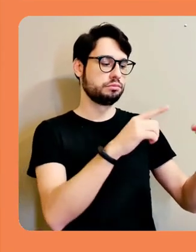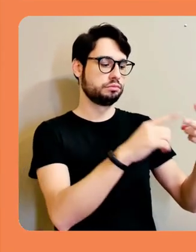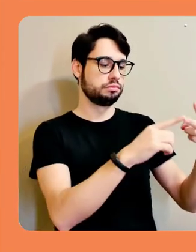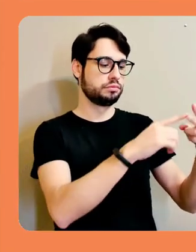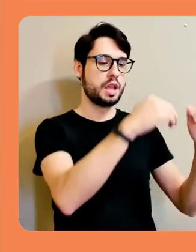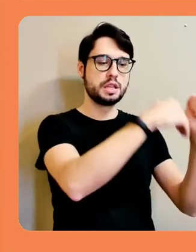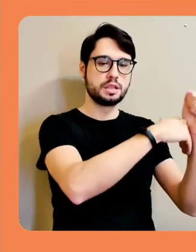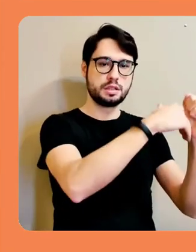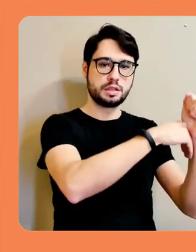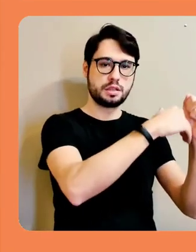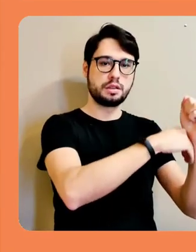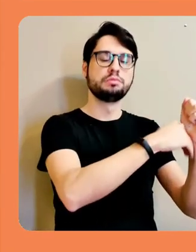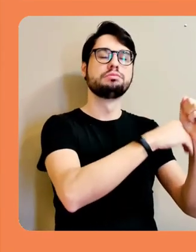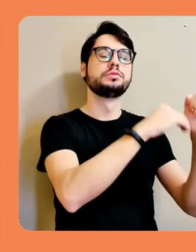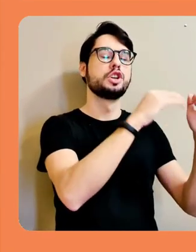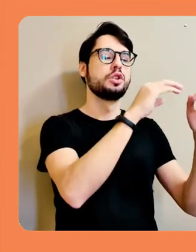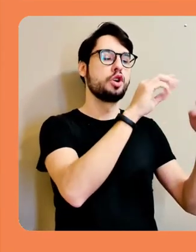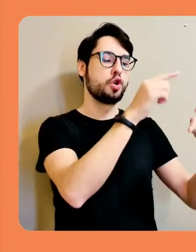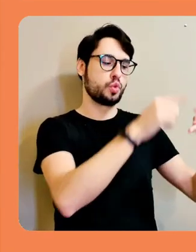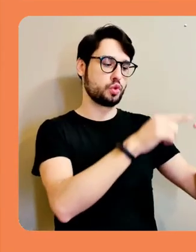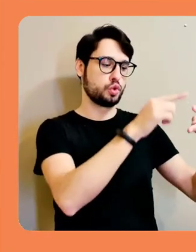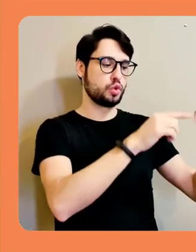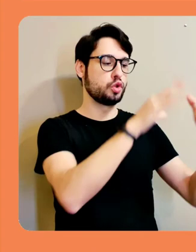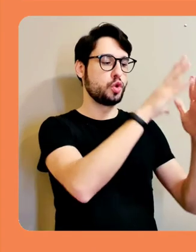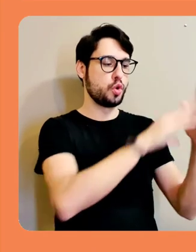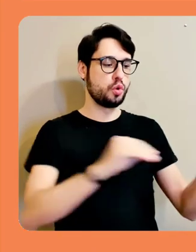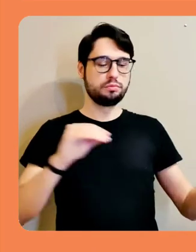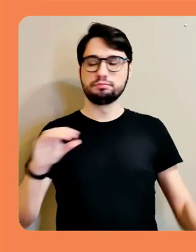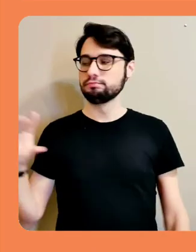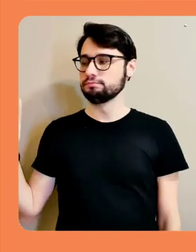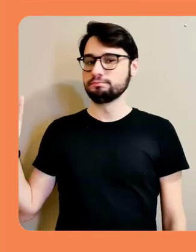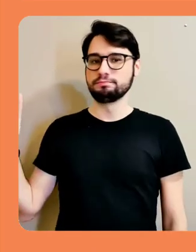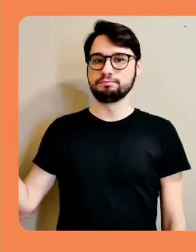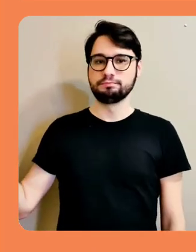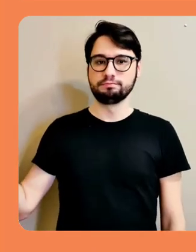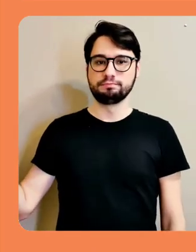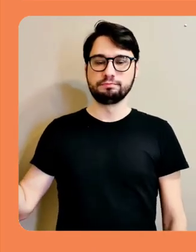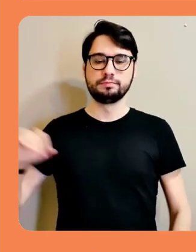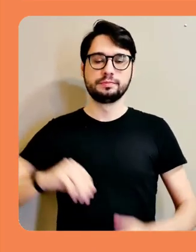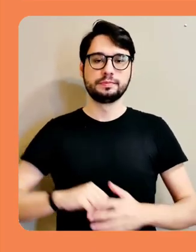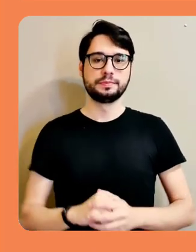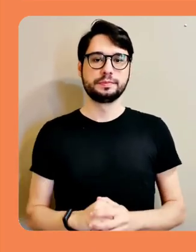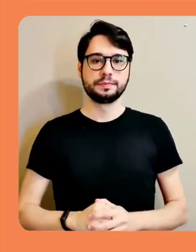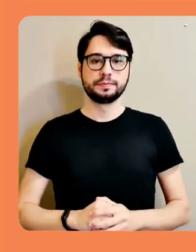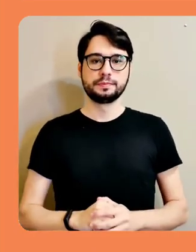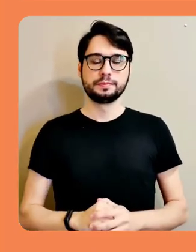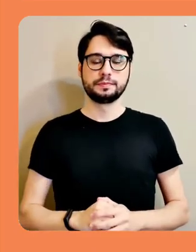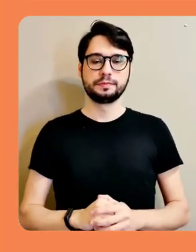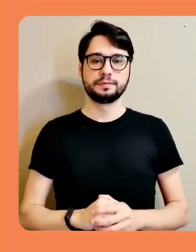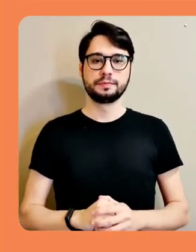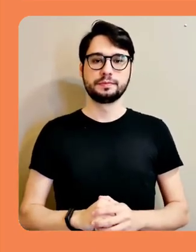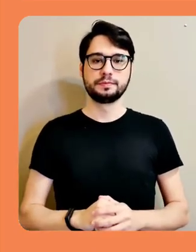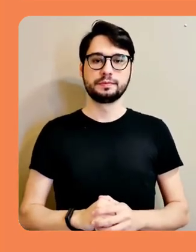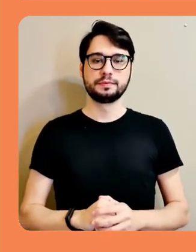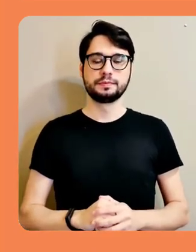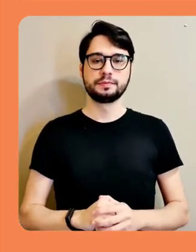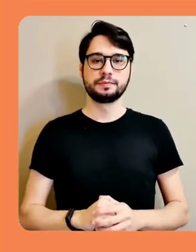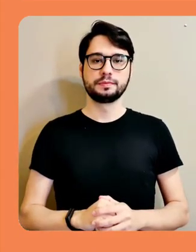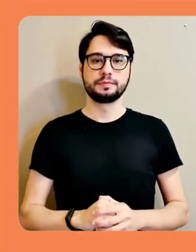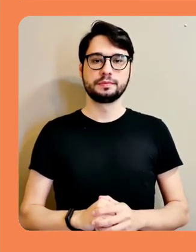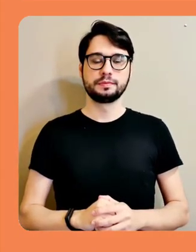o sal EA chave compartilhada ou segredo compartilhado o segredo compartilhado